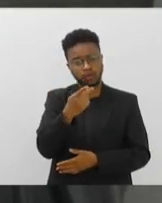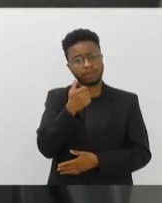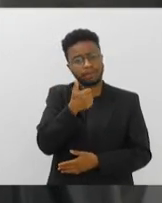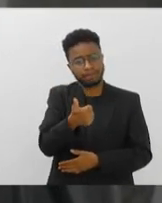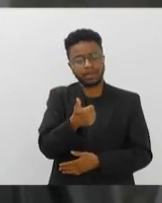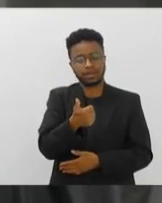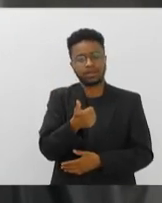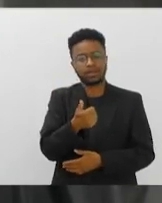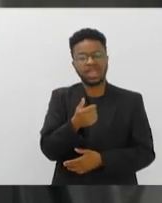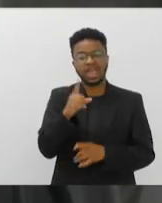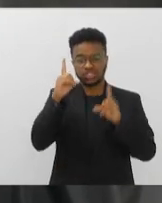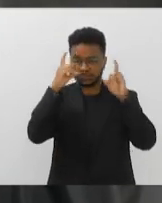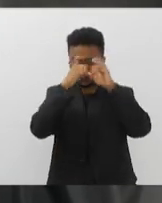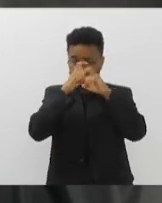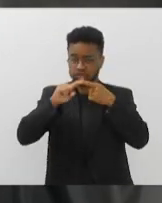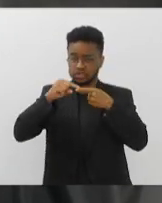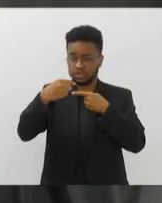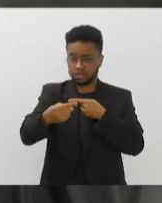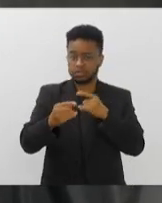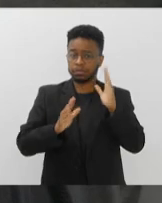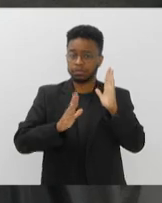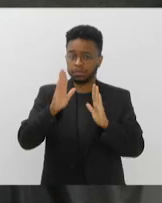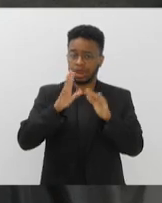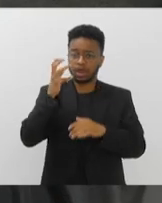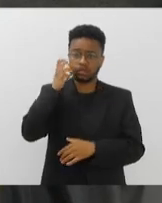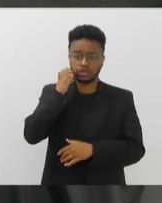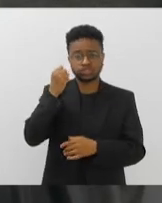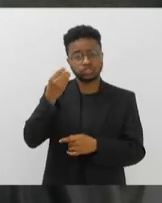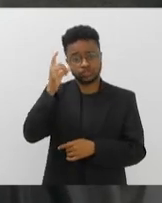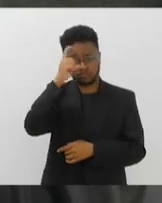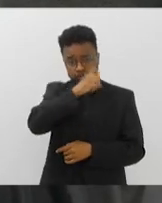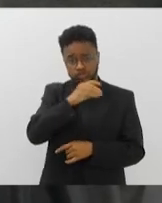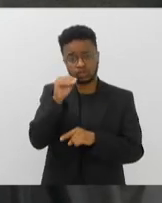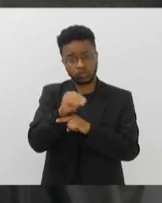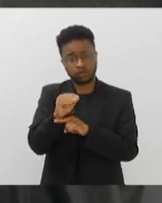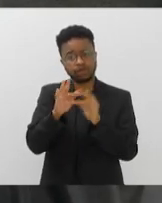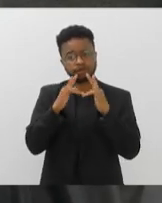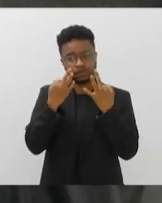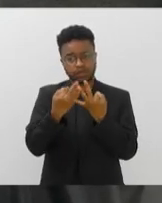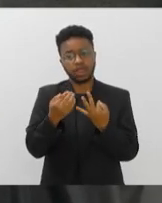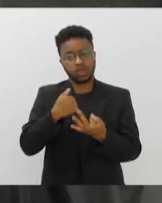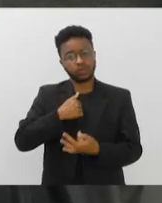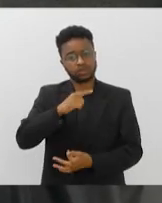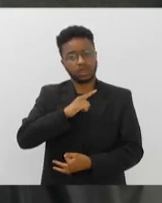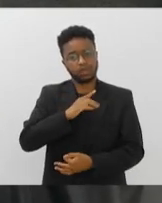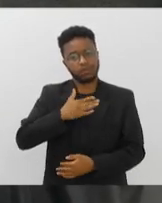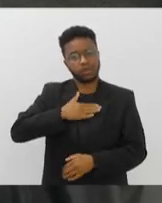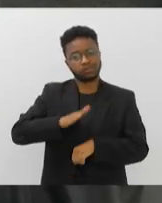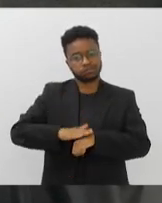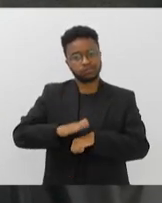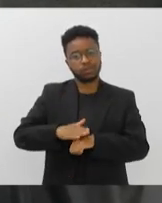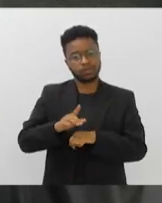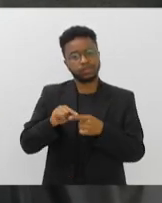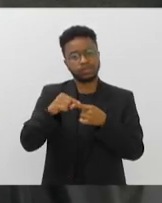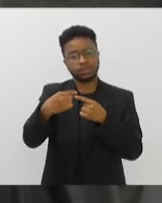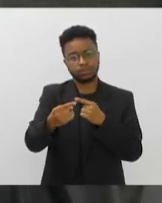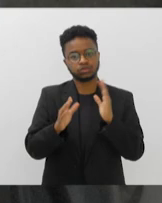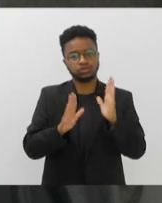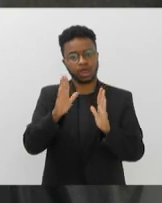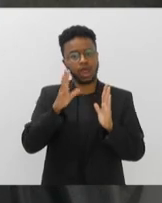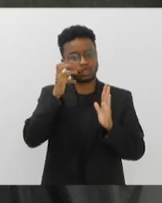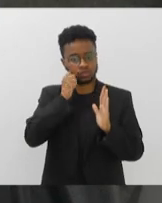pós-adoção a gente Tutelar essa família eu tenho o meu pós-adoção que é